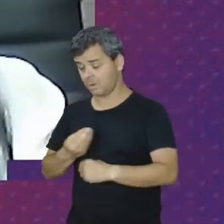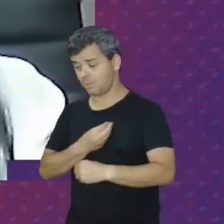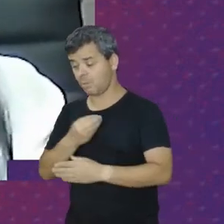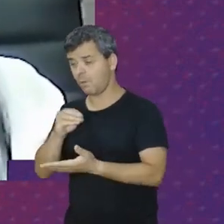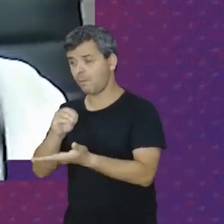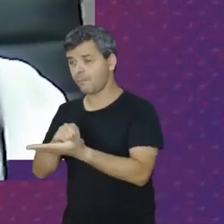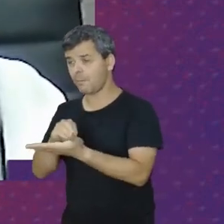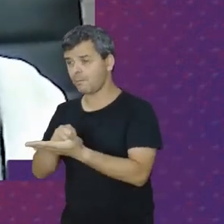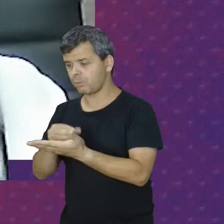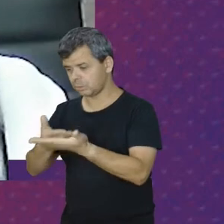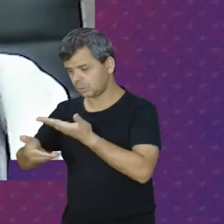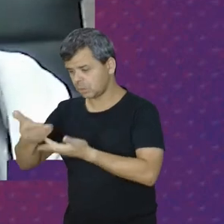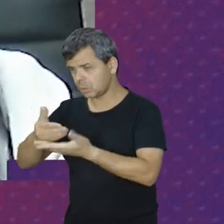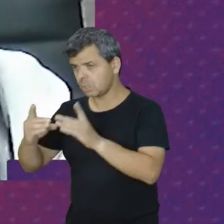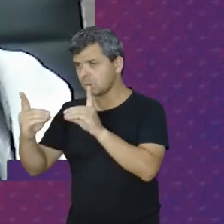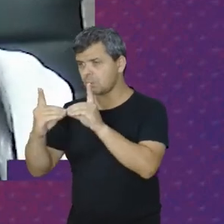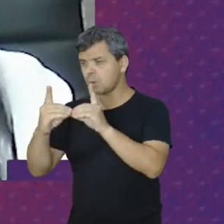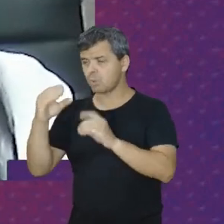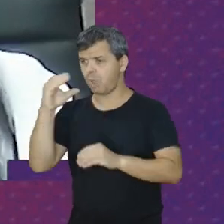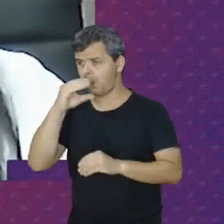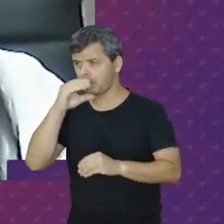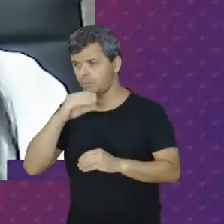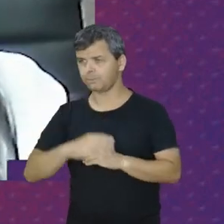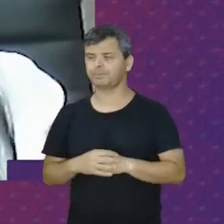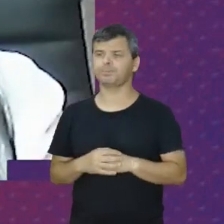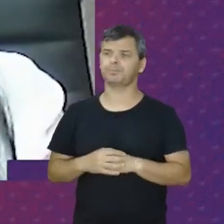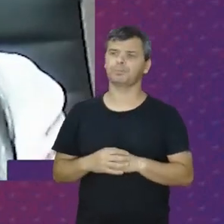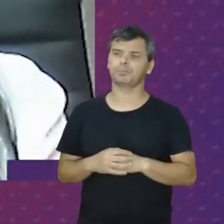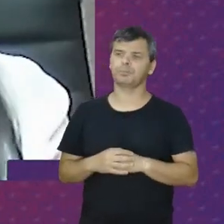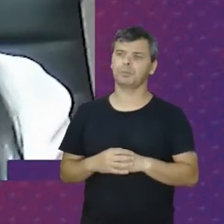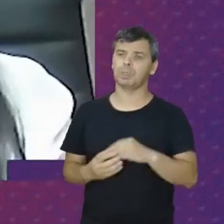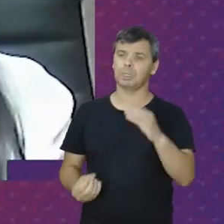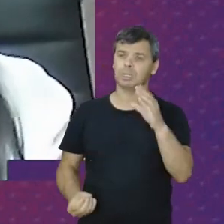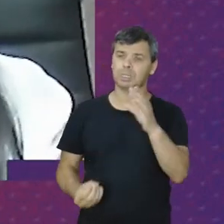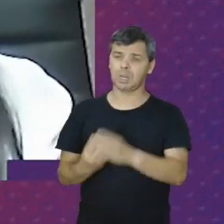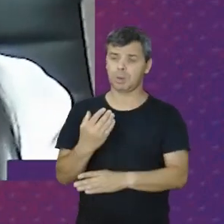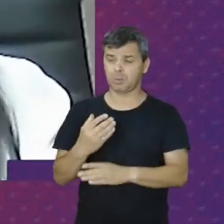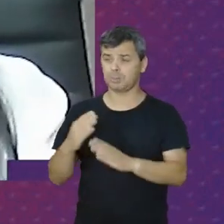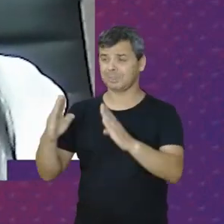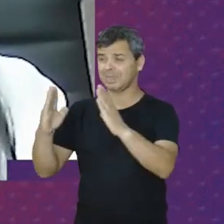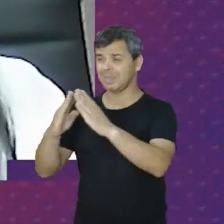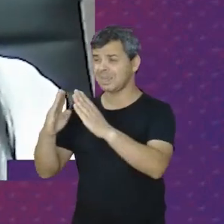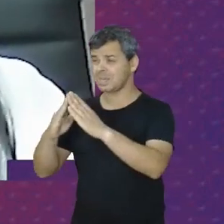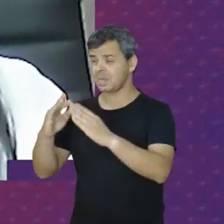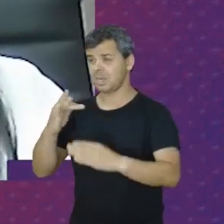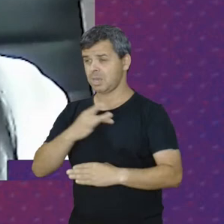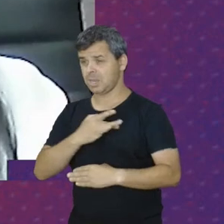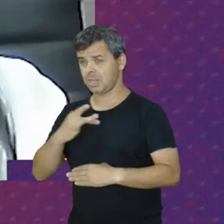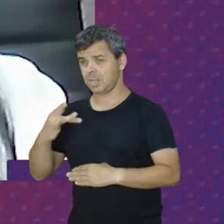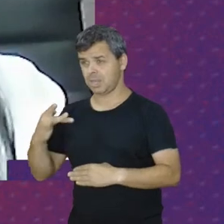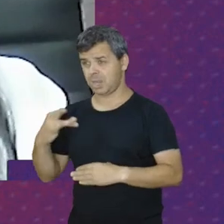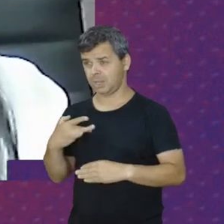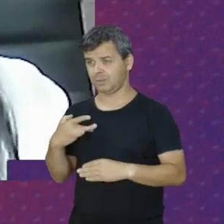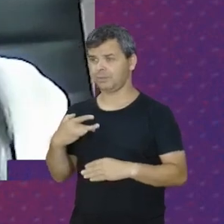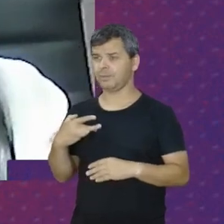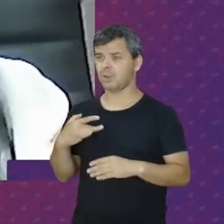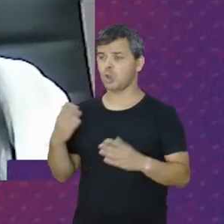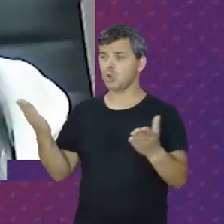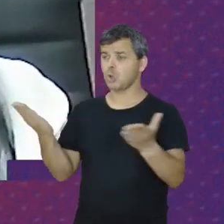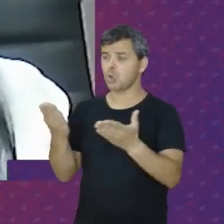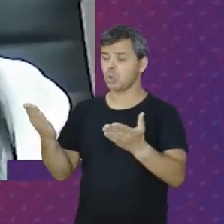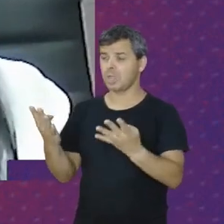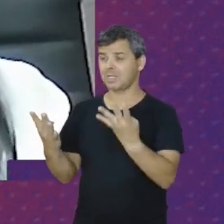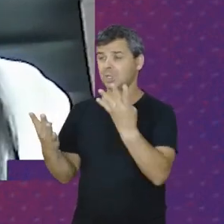falta de um atendimento imediato. Implantamos de posto de saúde, de programa de saúde da família, e hoje estamos